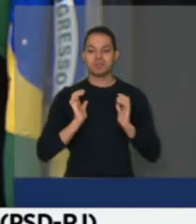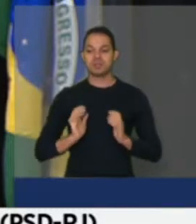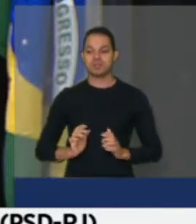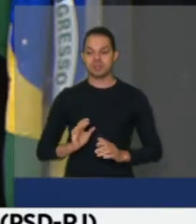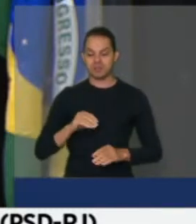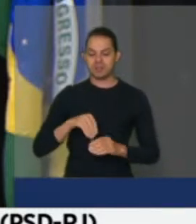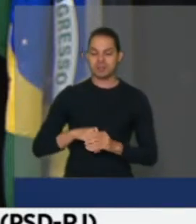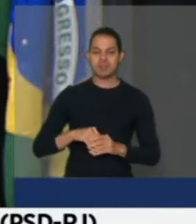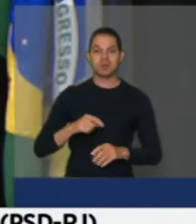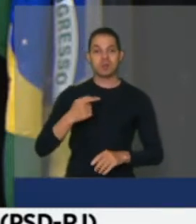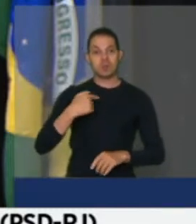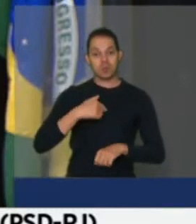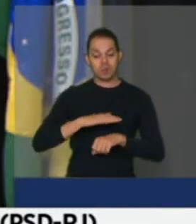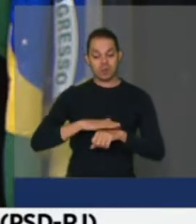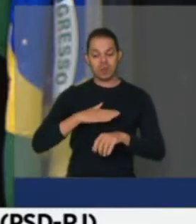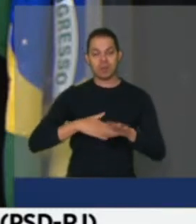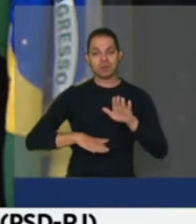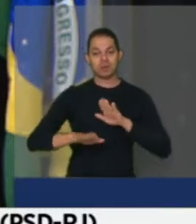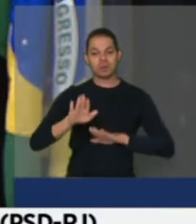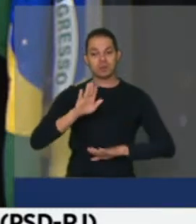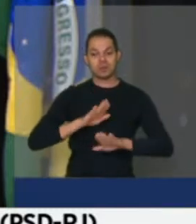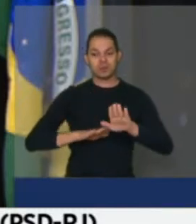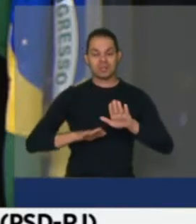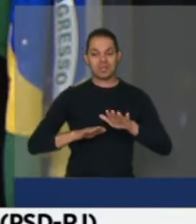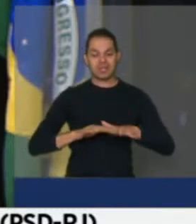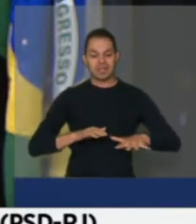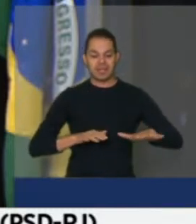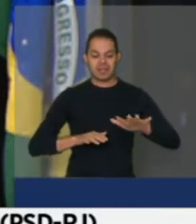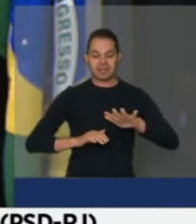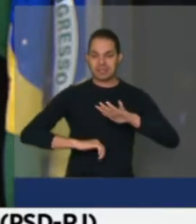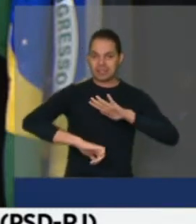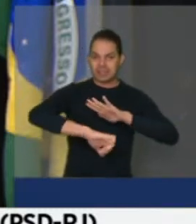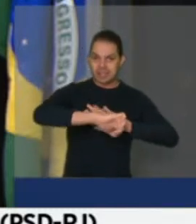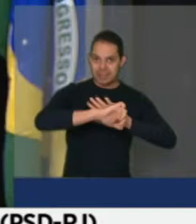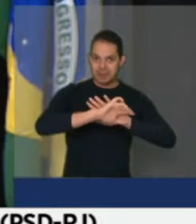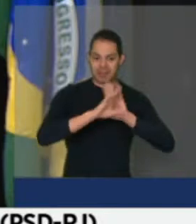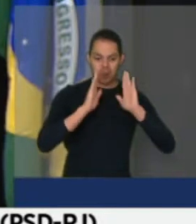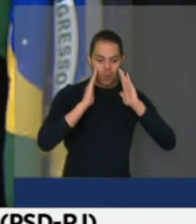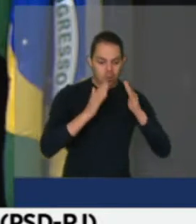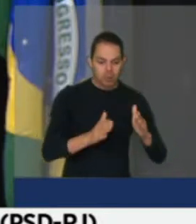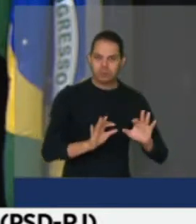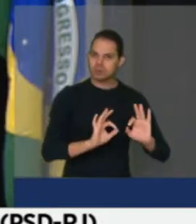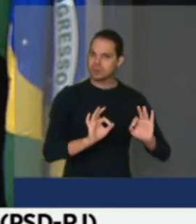cuidado de não entrar na seara criminal do homicídio.